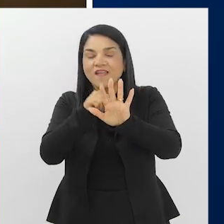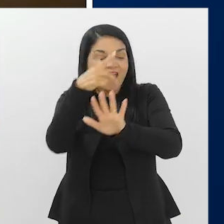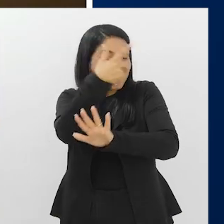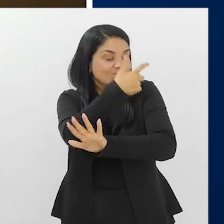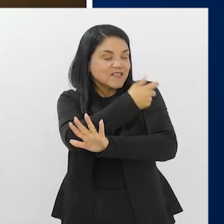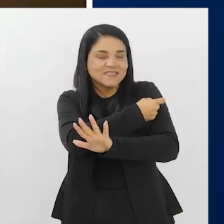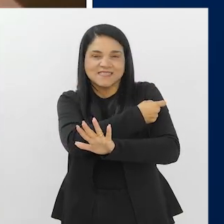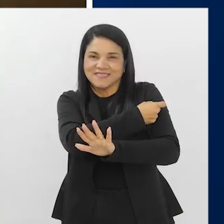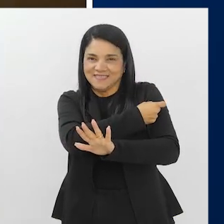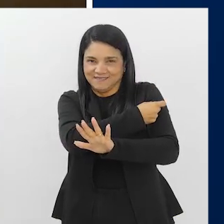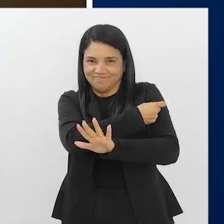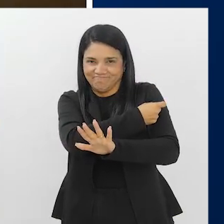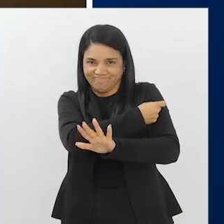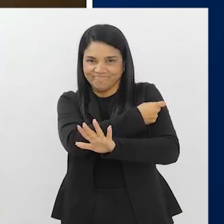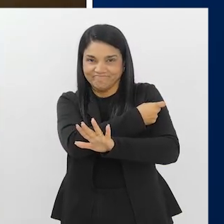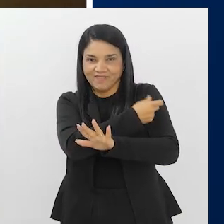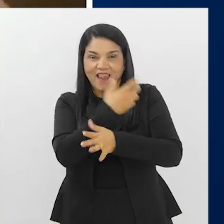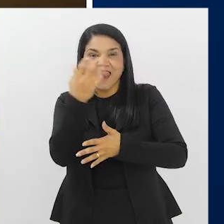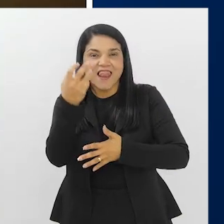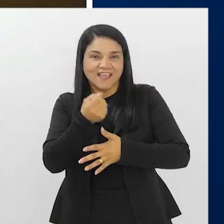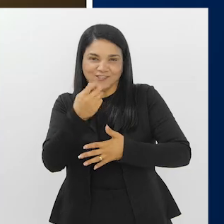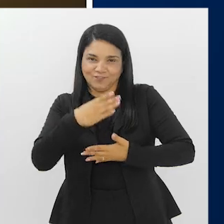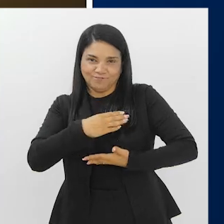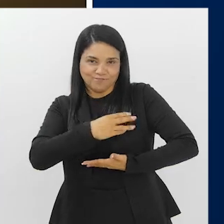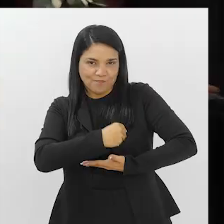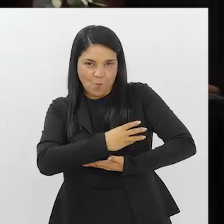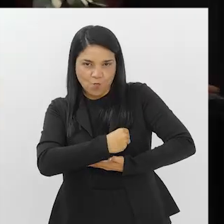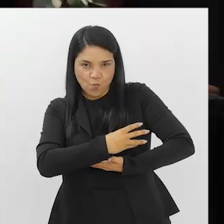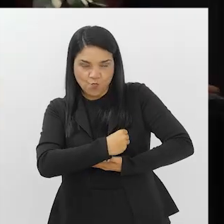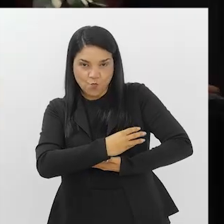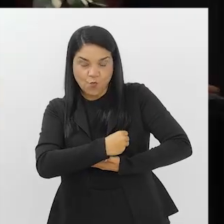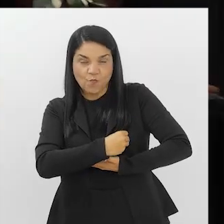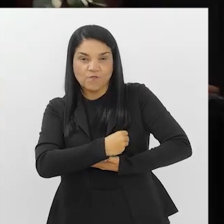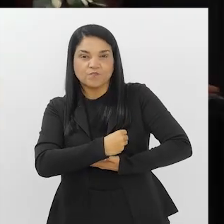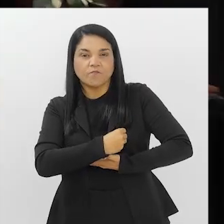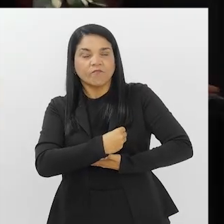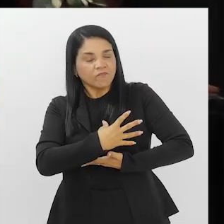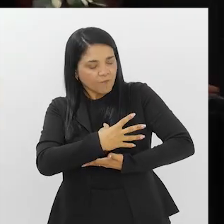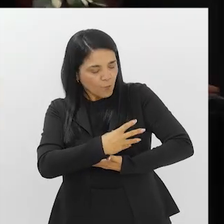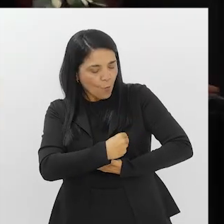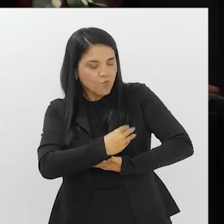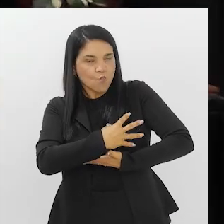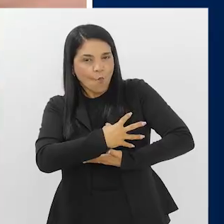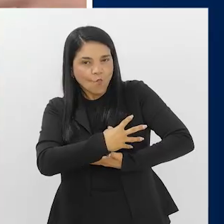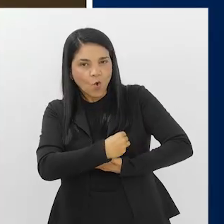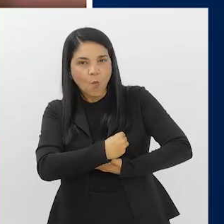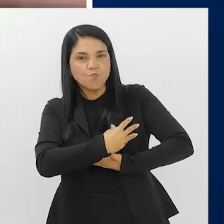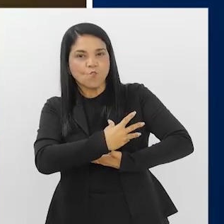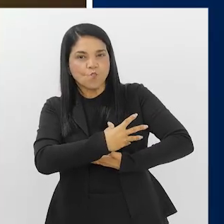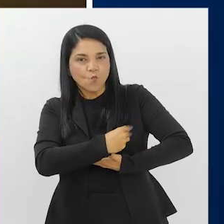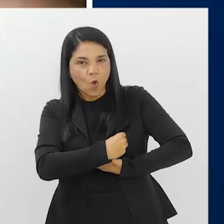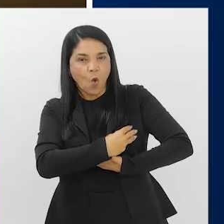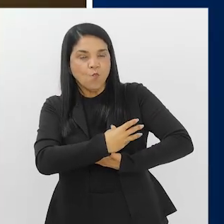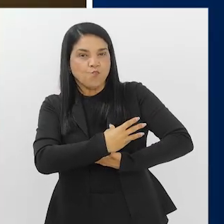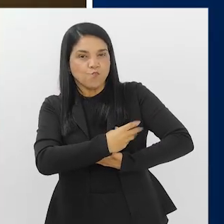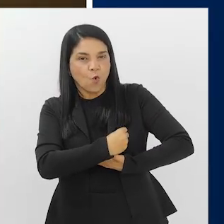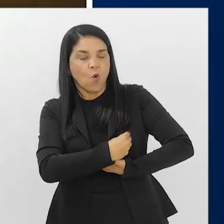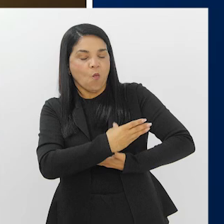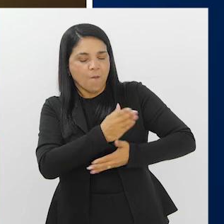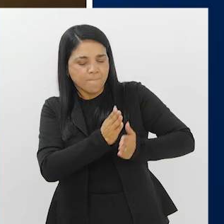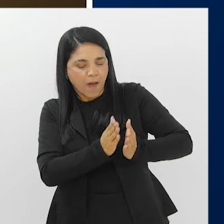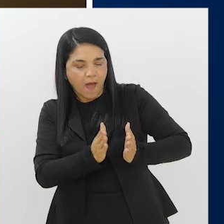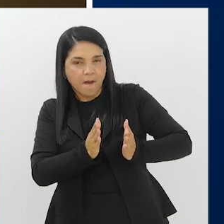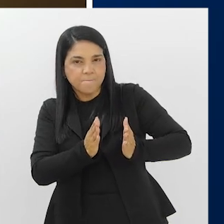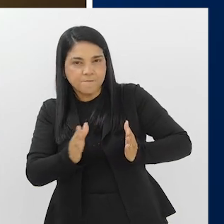E quanto mais o bebê vai estimulando essa mama, mais ele vai sugando, mais a mãe vai produzindo o leite que o bebê